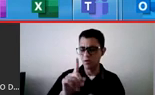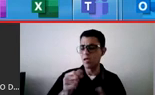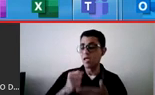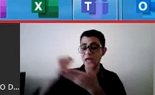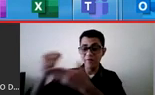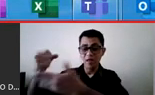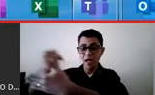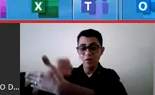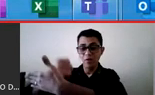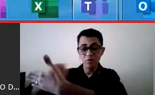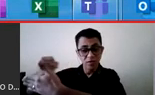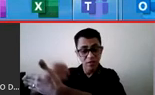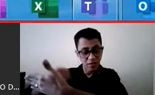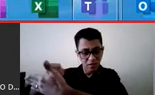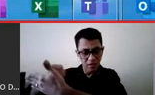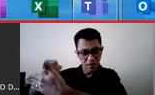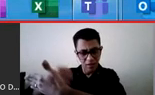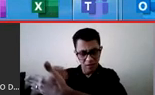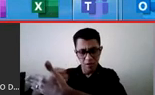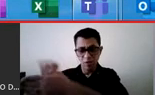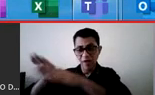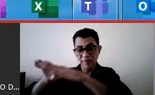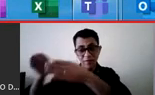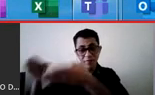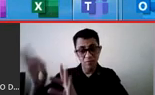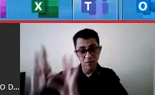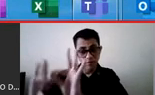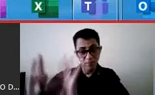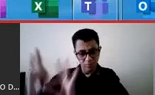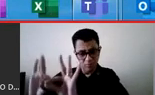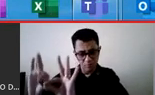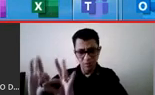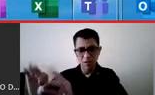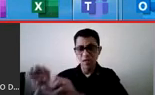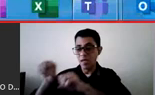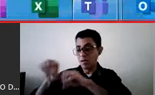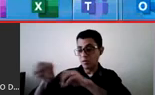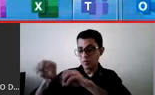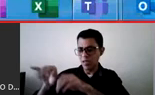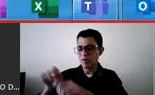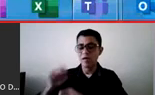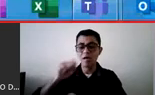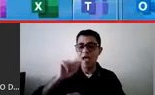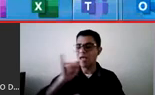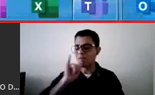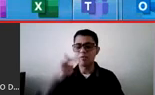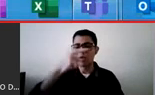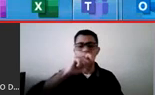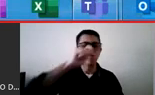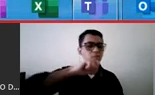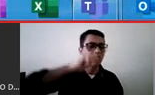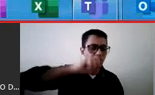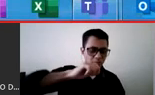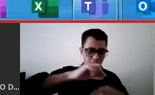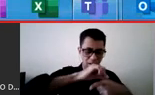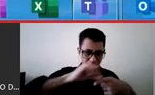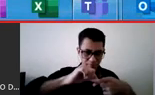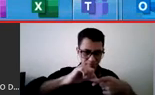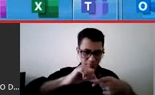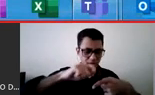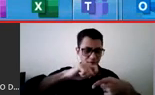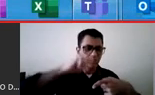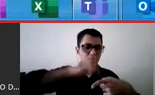até a mesa da cozinha e leva até a pia, não custa. Ah, vou escovar os dentes, abriu a pasta de dente,